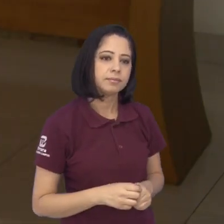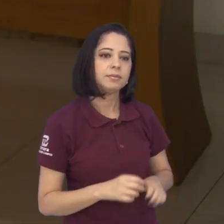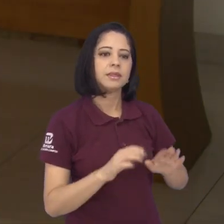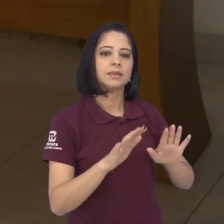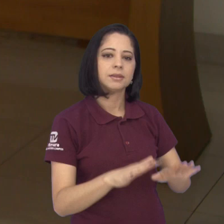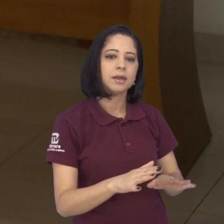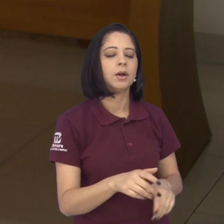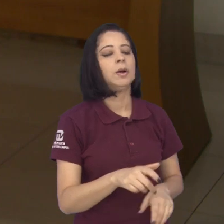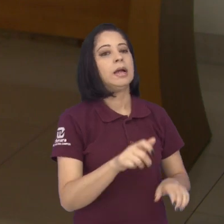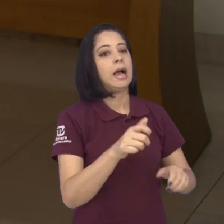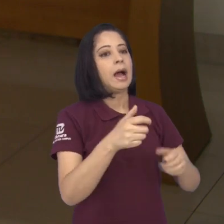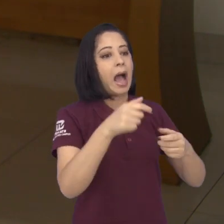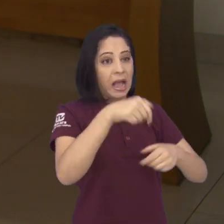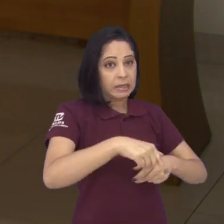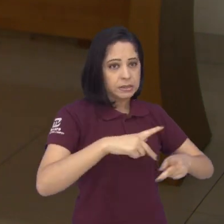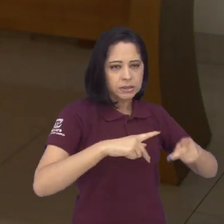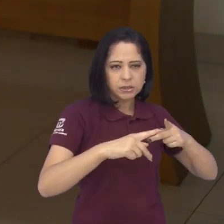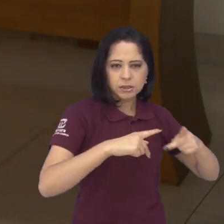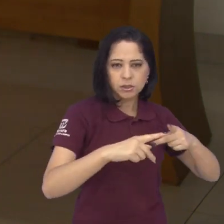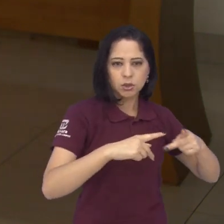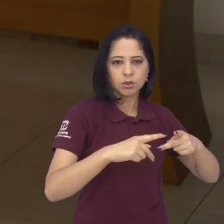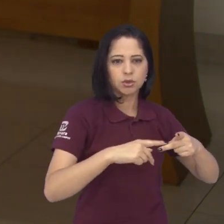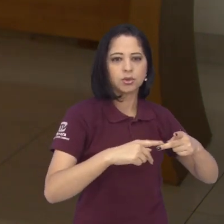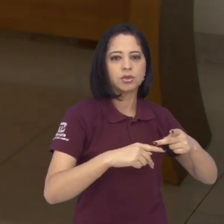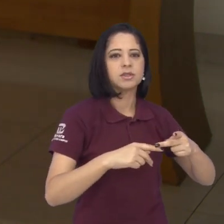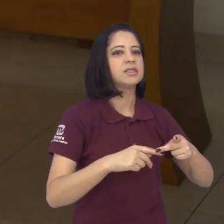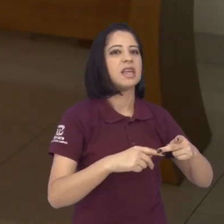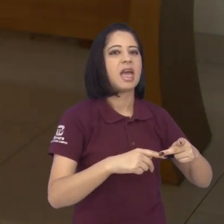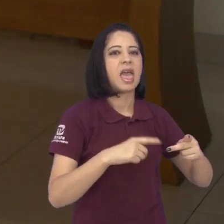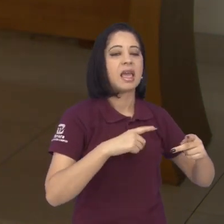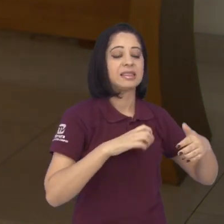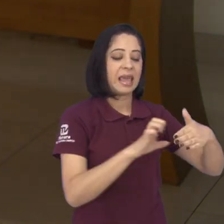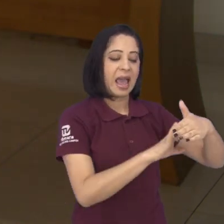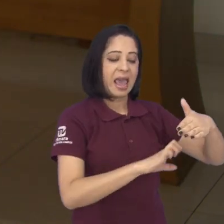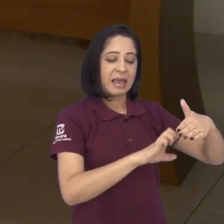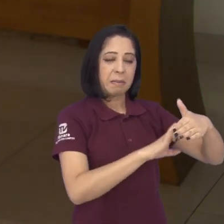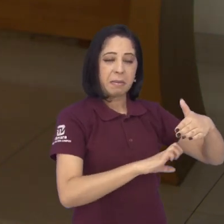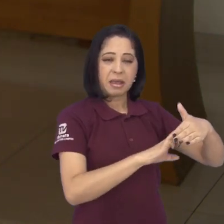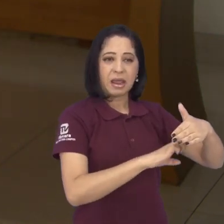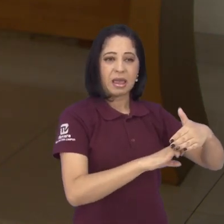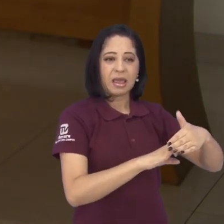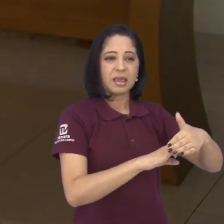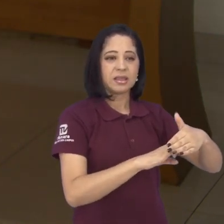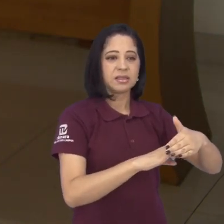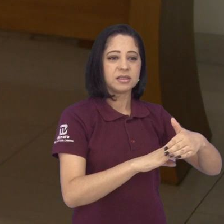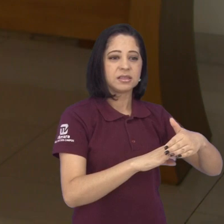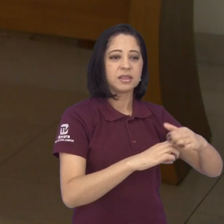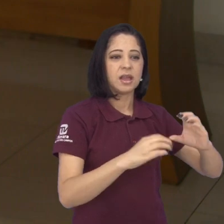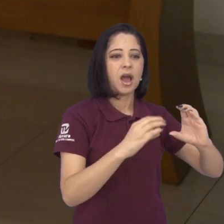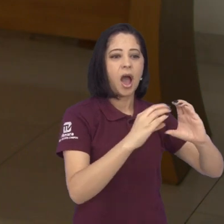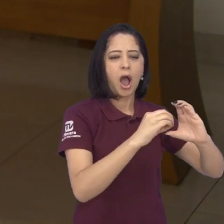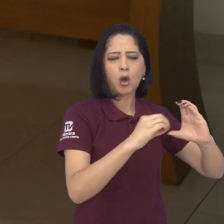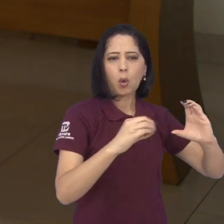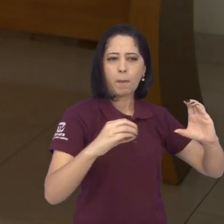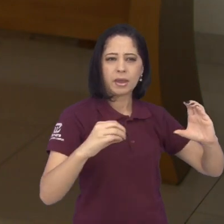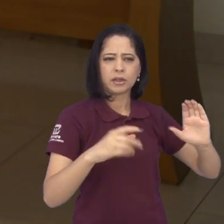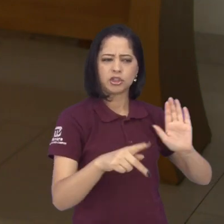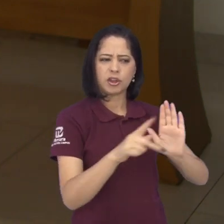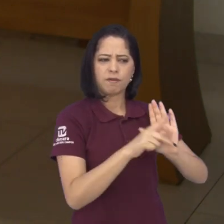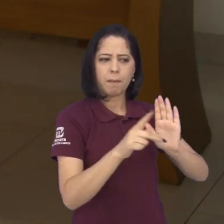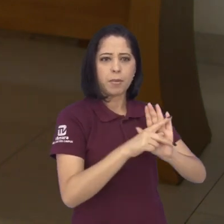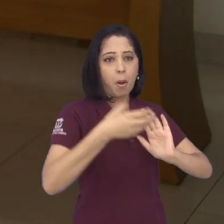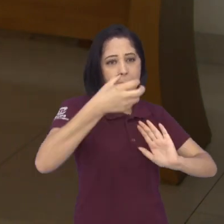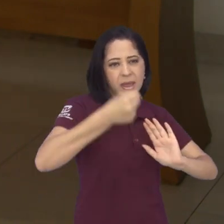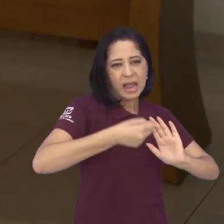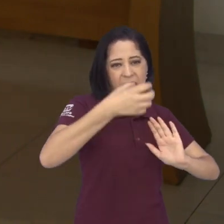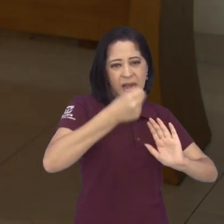leiteira e tinha que ir para algum local, né? Então, aqui em São José, a cooperativa de laticínios